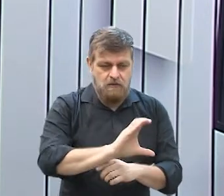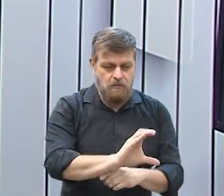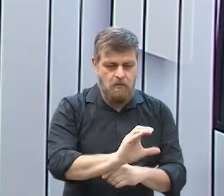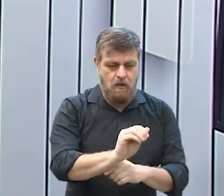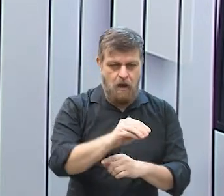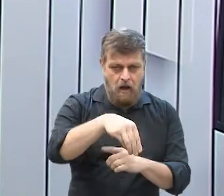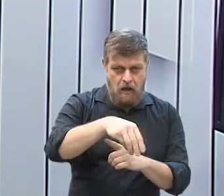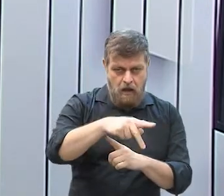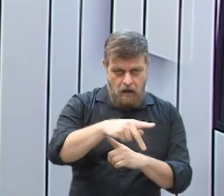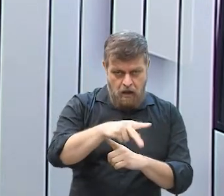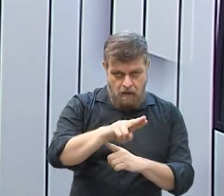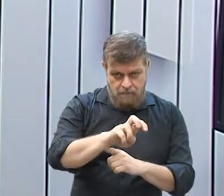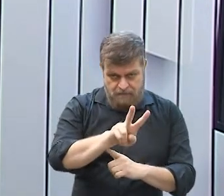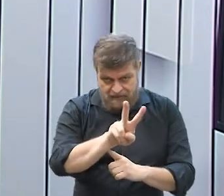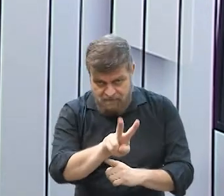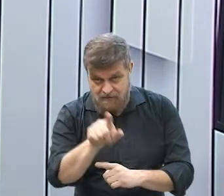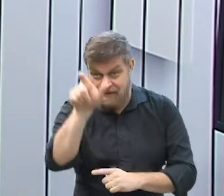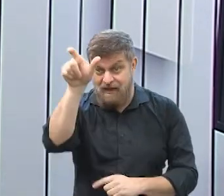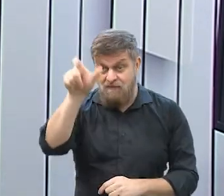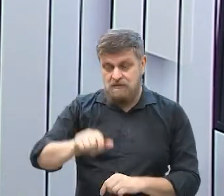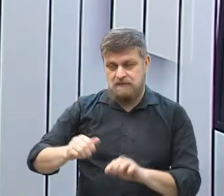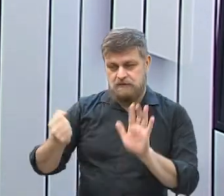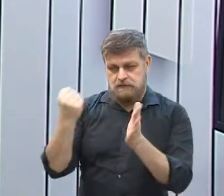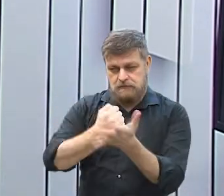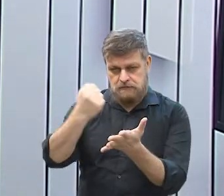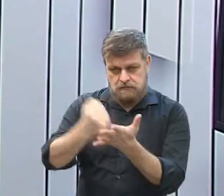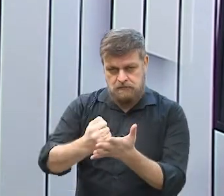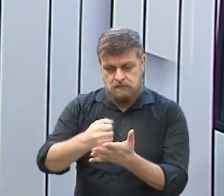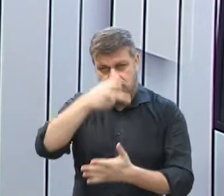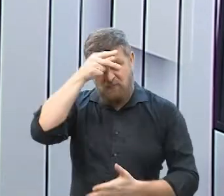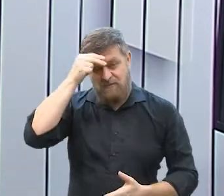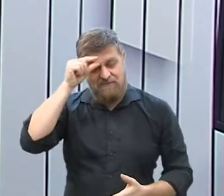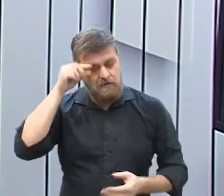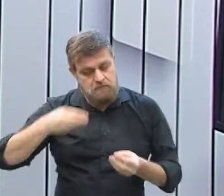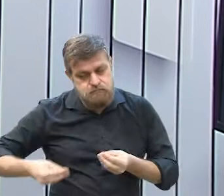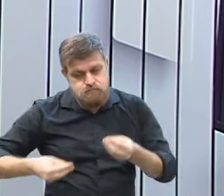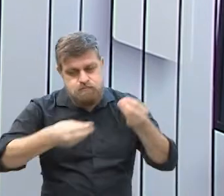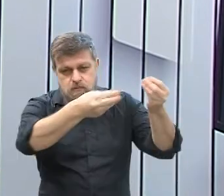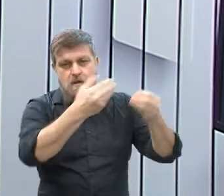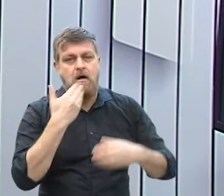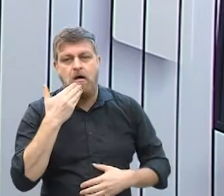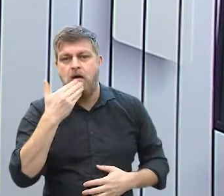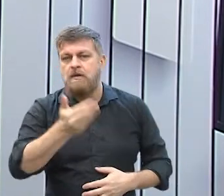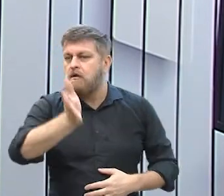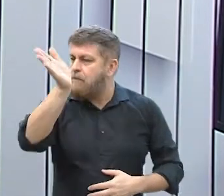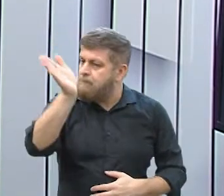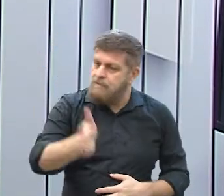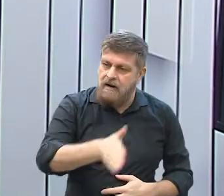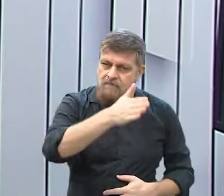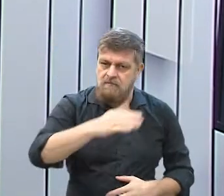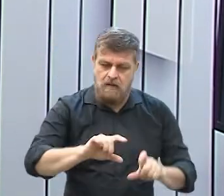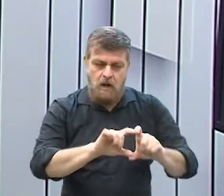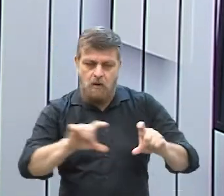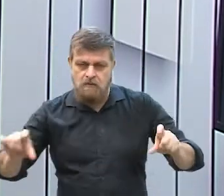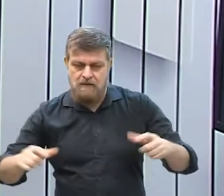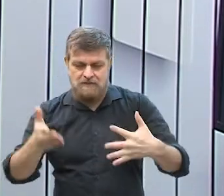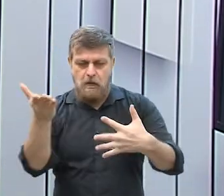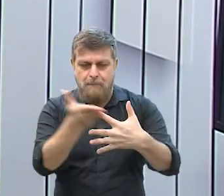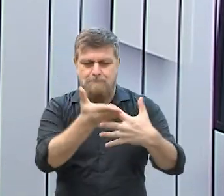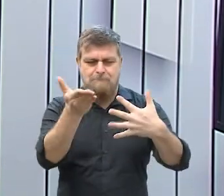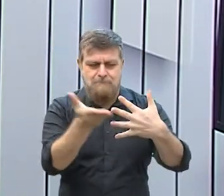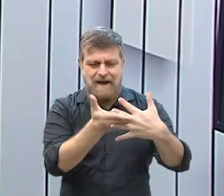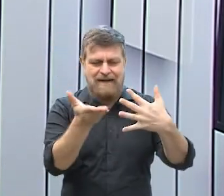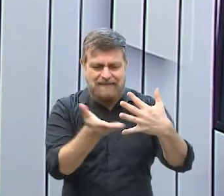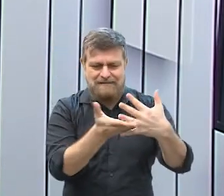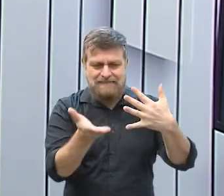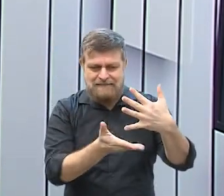Camprev. E o senhor protocolou um requerimento ao prefeito solicitando o cancelamento do termo de parcelamento e